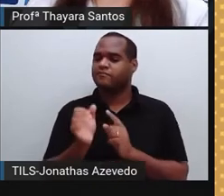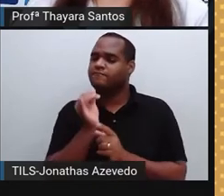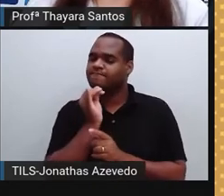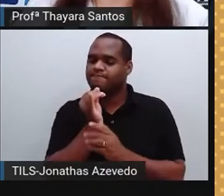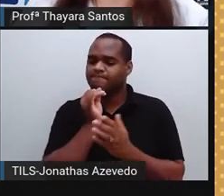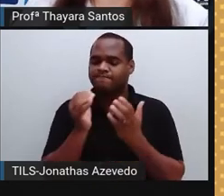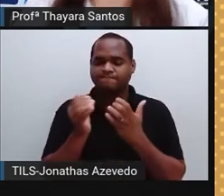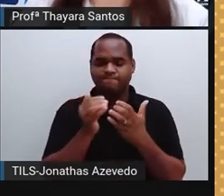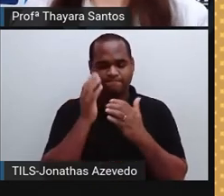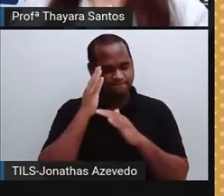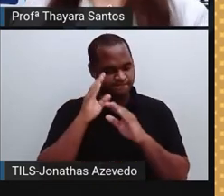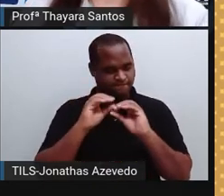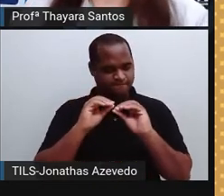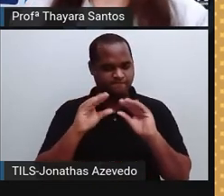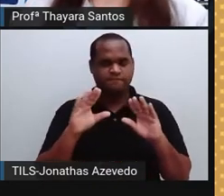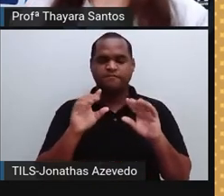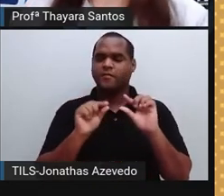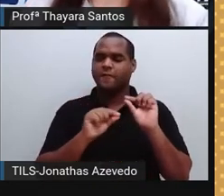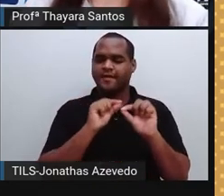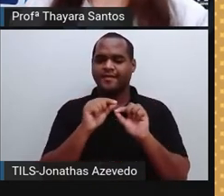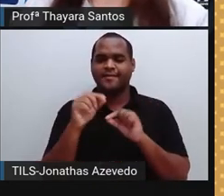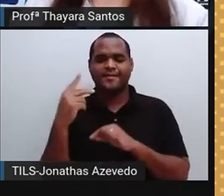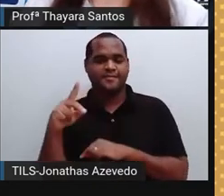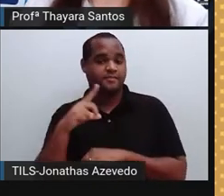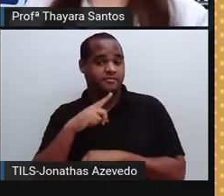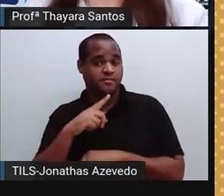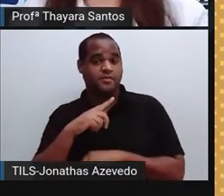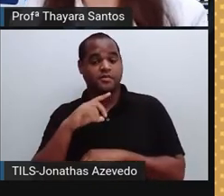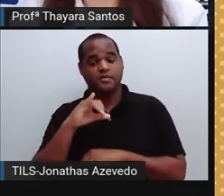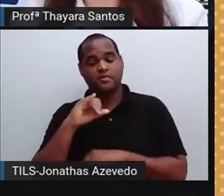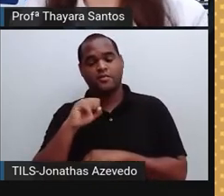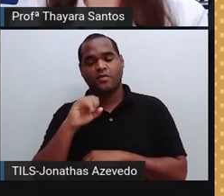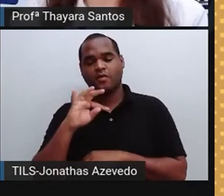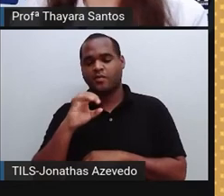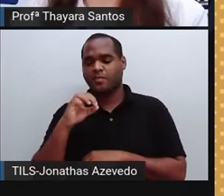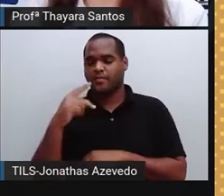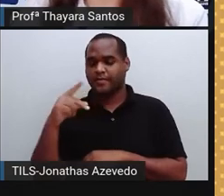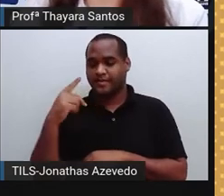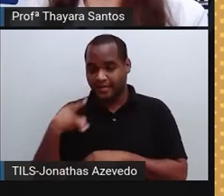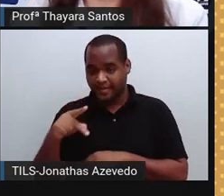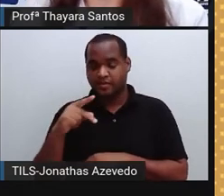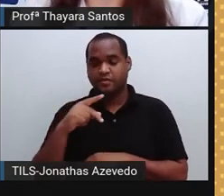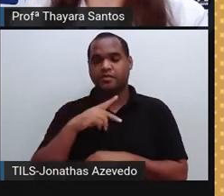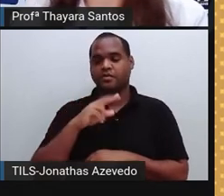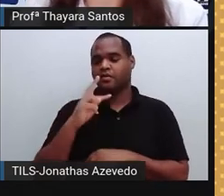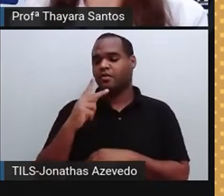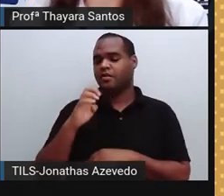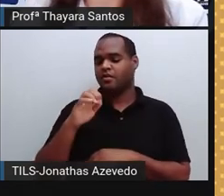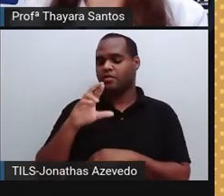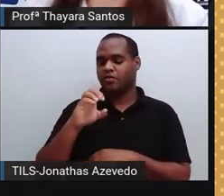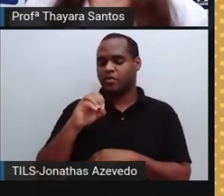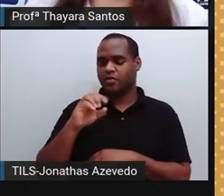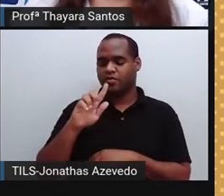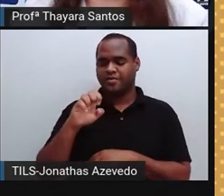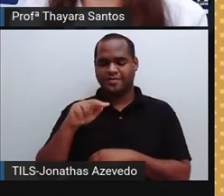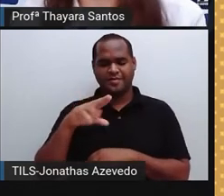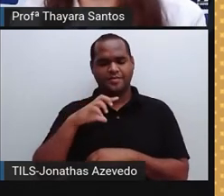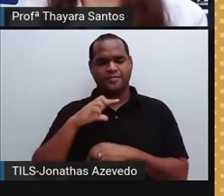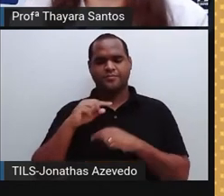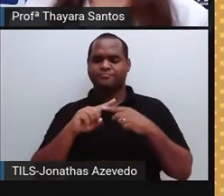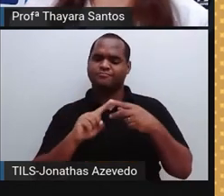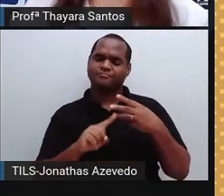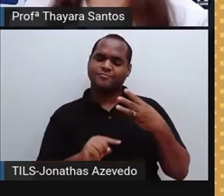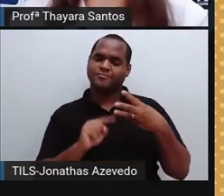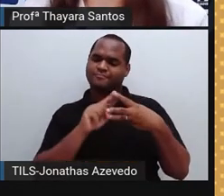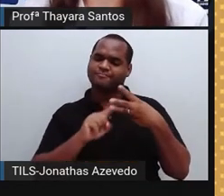o exemplo mais clássico de isótopos são os isótopos de hidrogênio. Os três são formados de hidrogênio, só que como eles